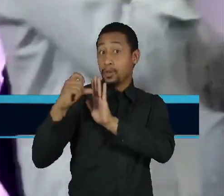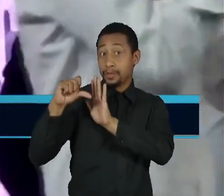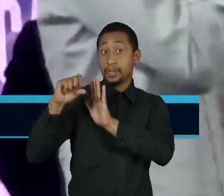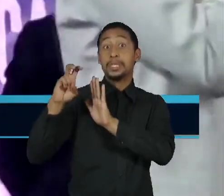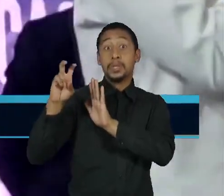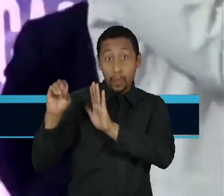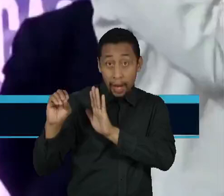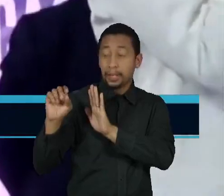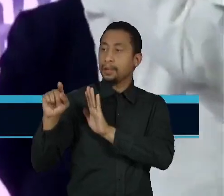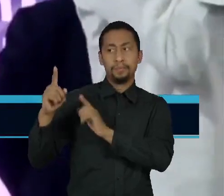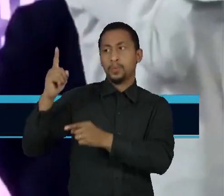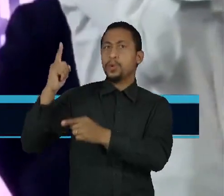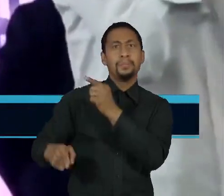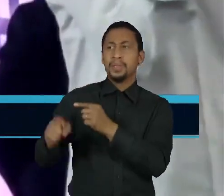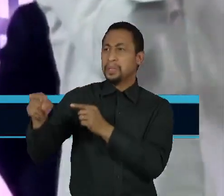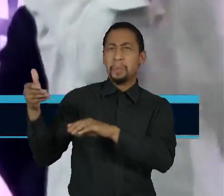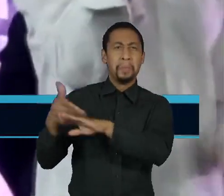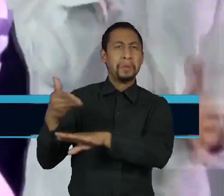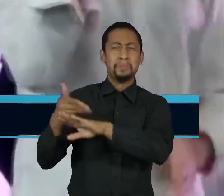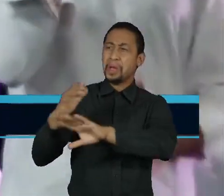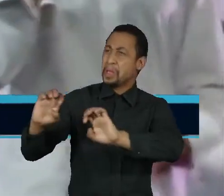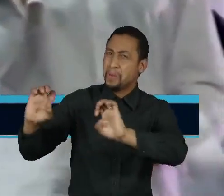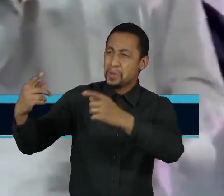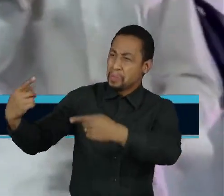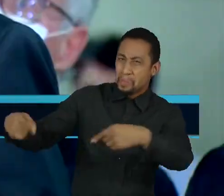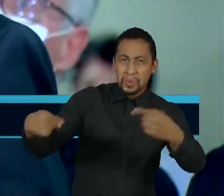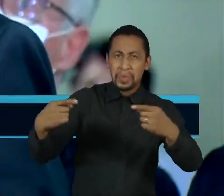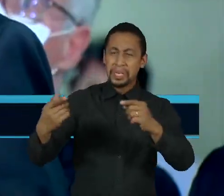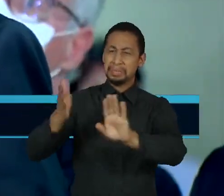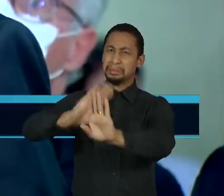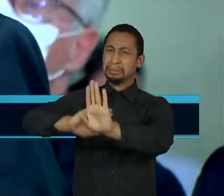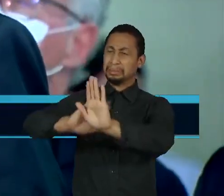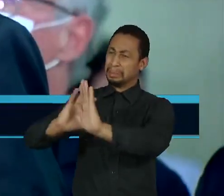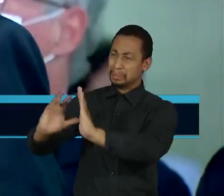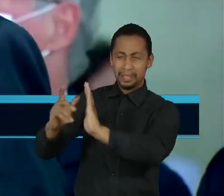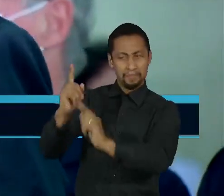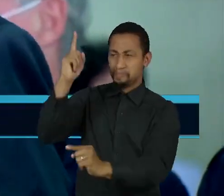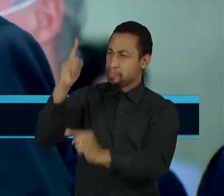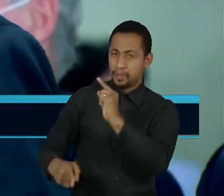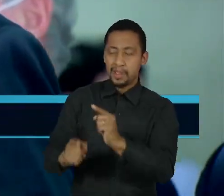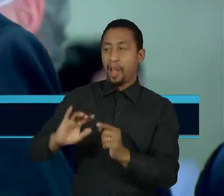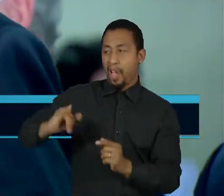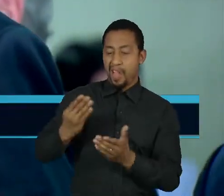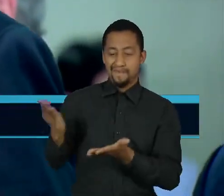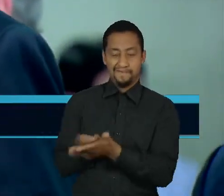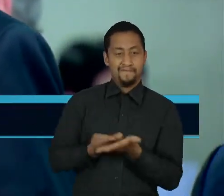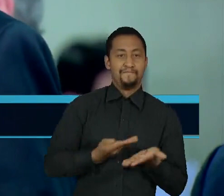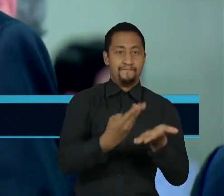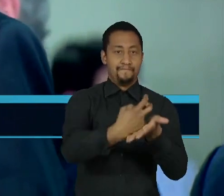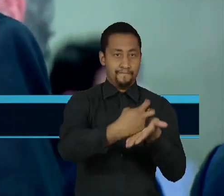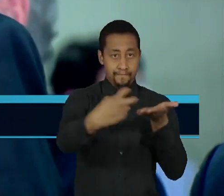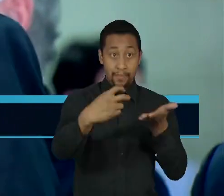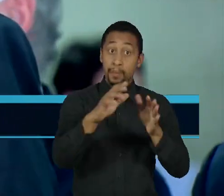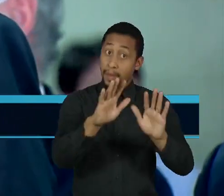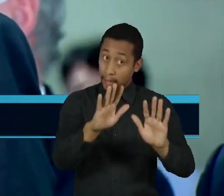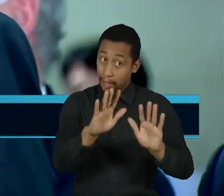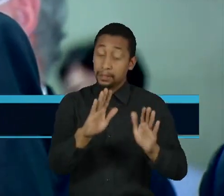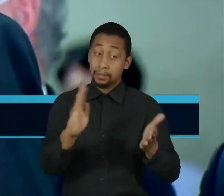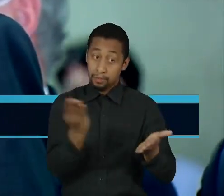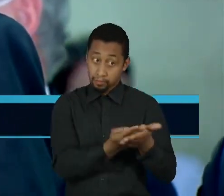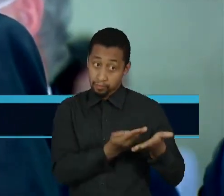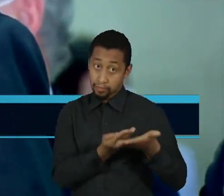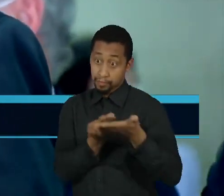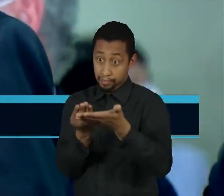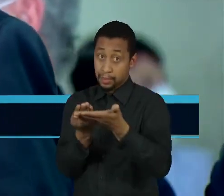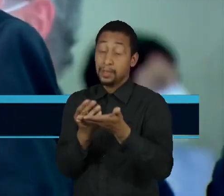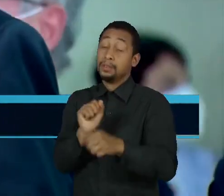do Supremo de participar de eventos político-partidários. Para avançar, o pedido deve ser aceito pelo presidente do Congresso,